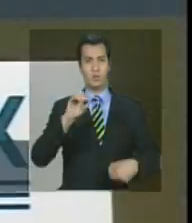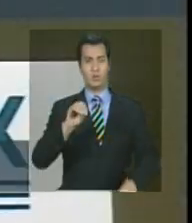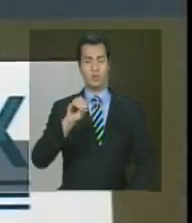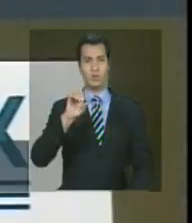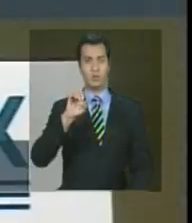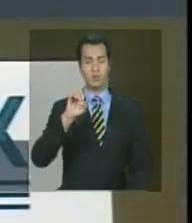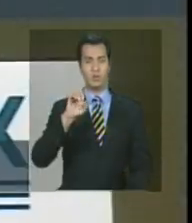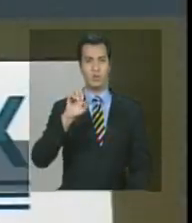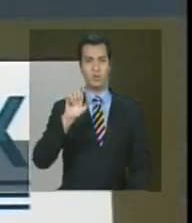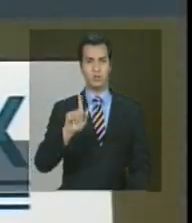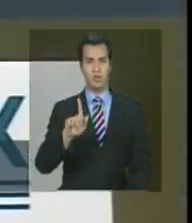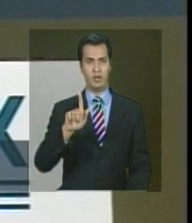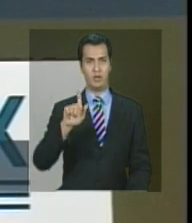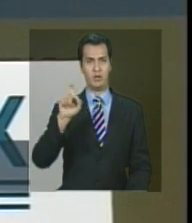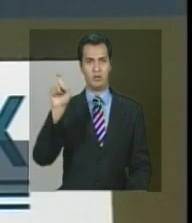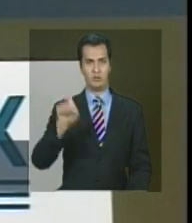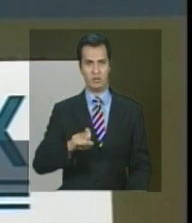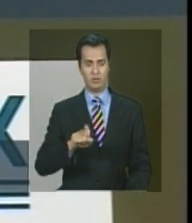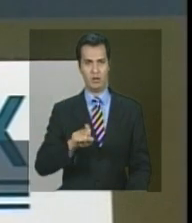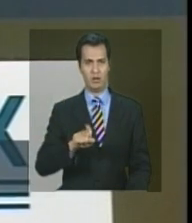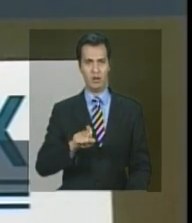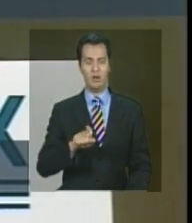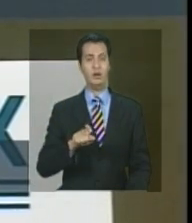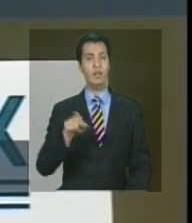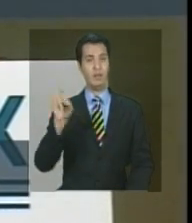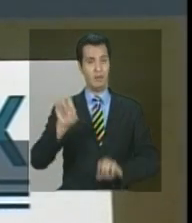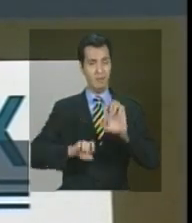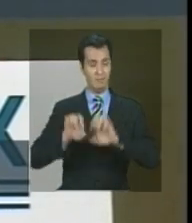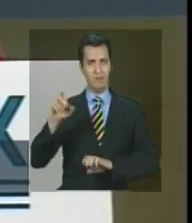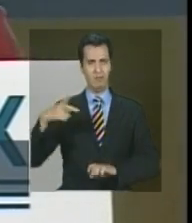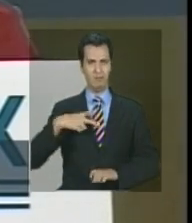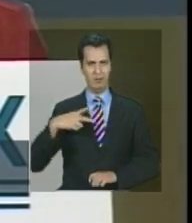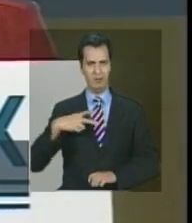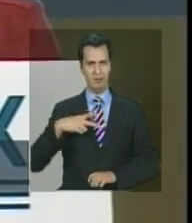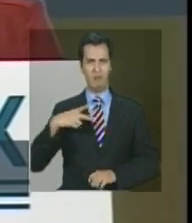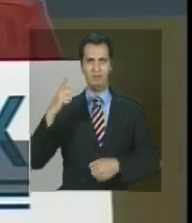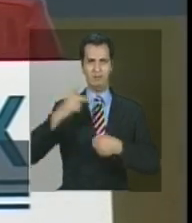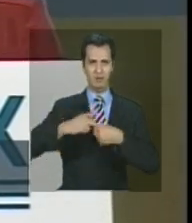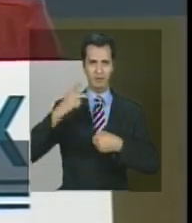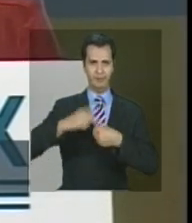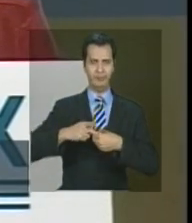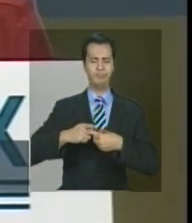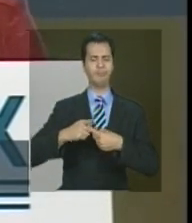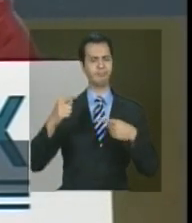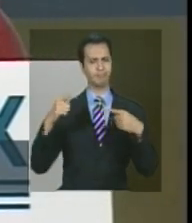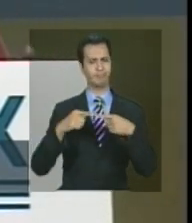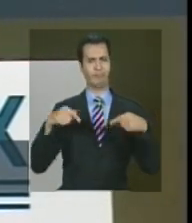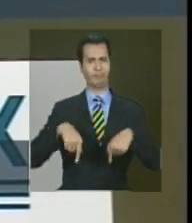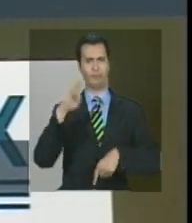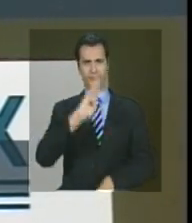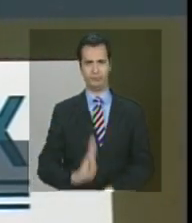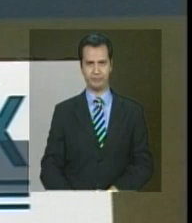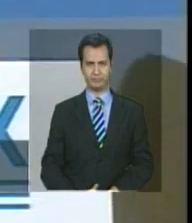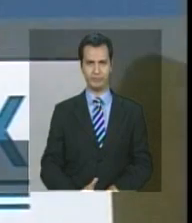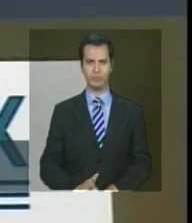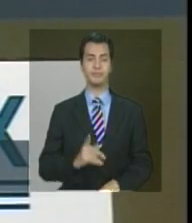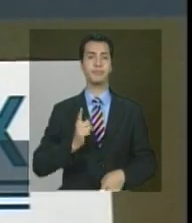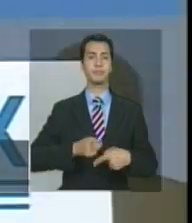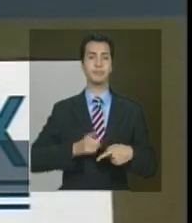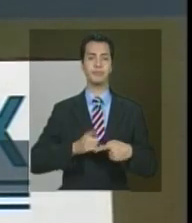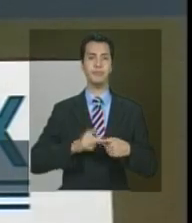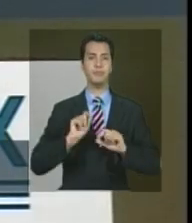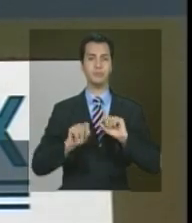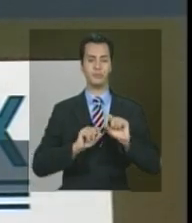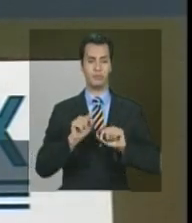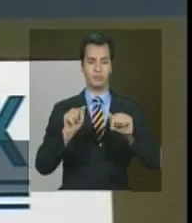OGCs. Eu acho que uma empresa privada de petróleo tem todo o sentido no Brasil, sobretudo pelo fato